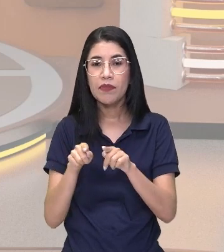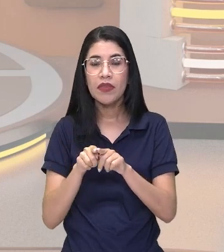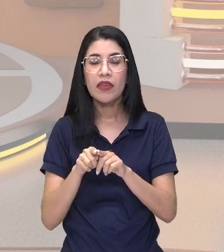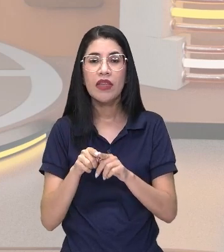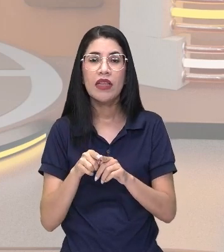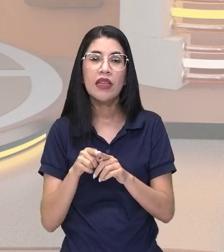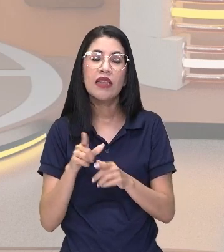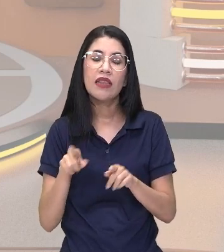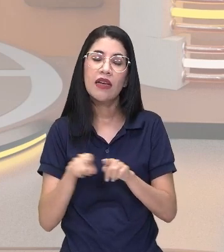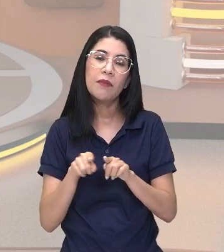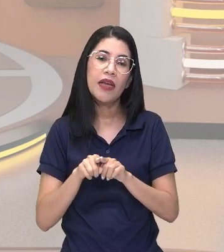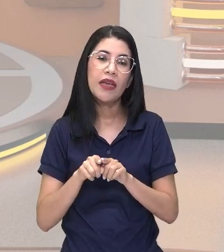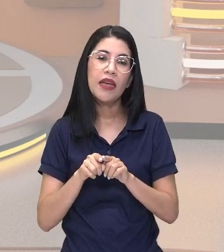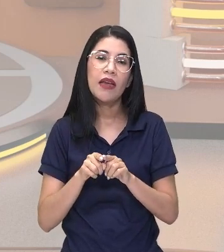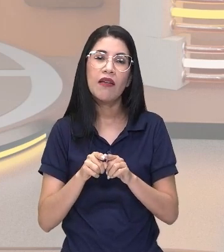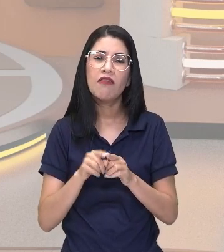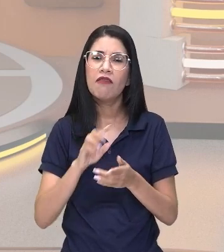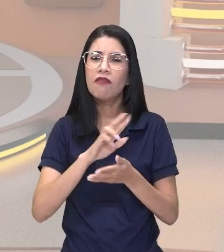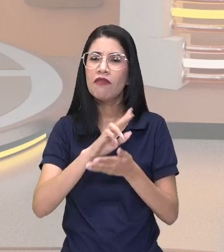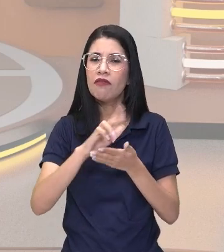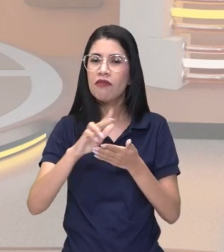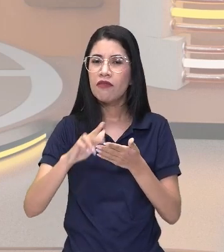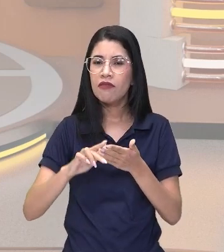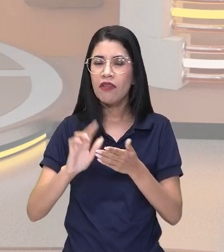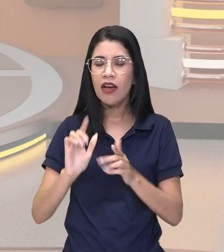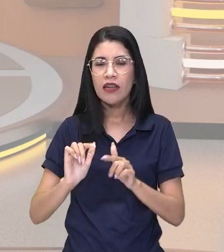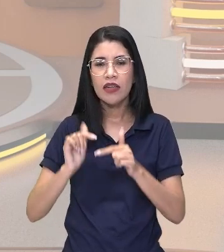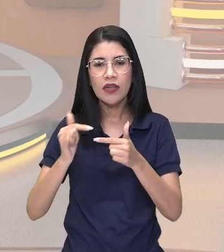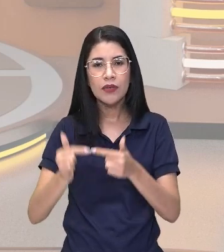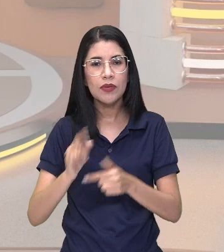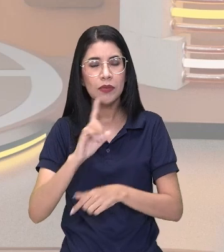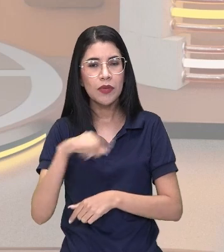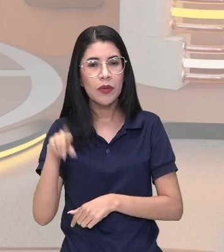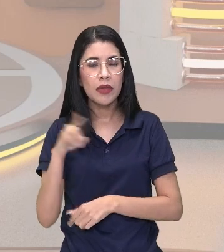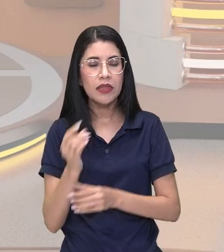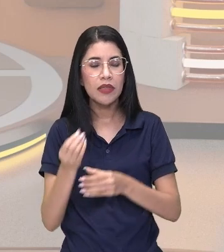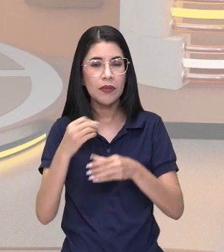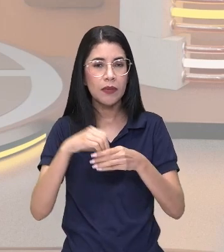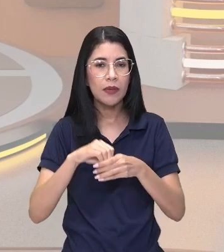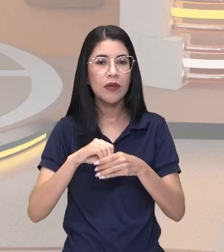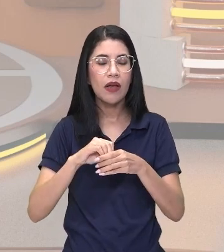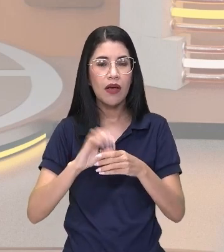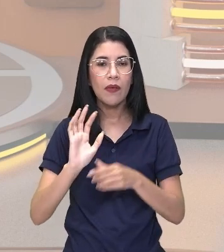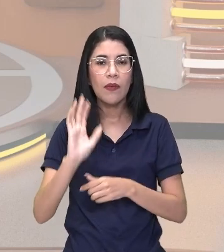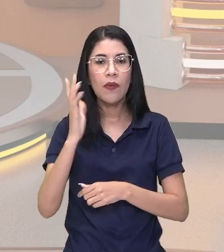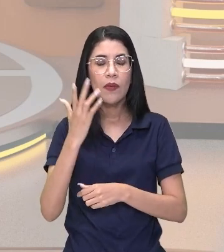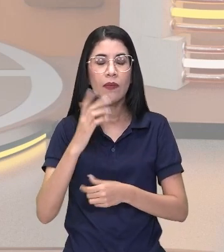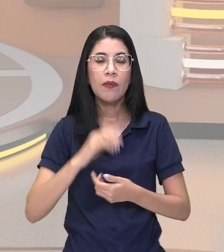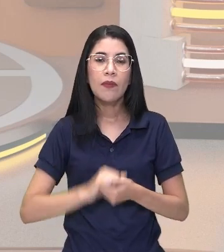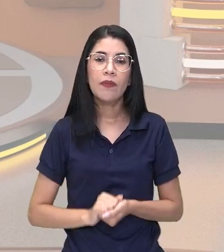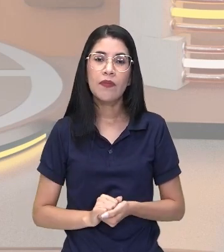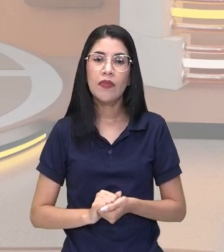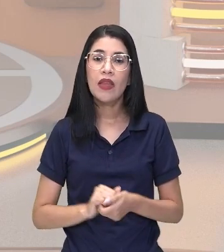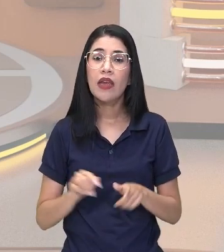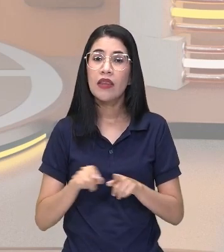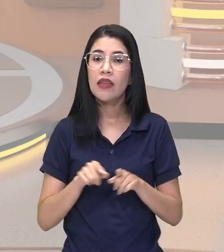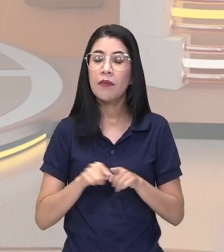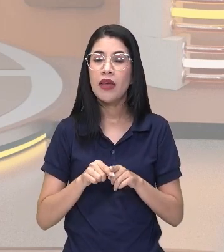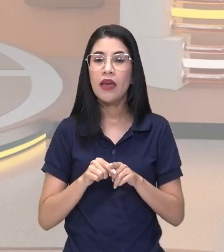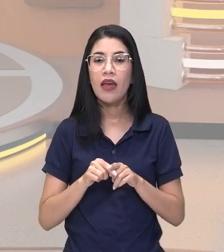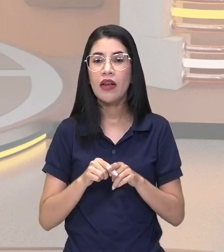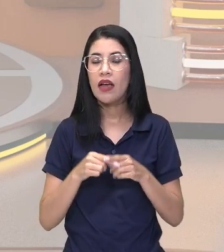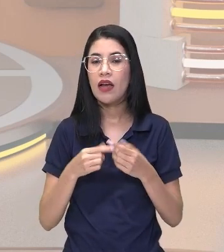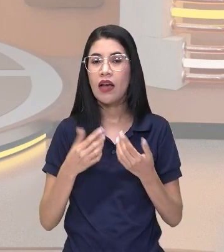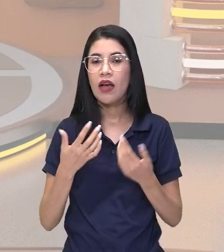atos libidinosos aconteciam ali no centro da Igreja Católica, no meio do clero, e isso escandalizava